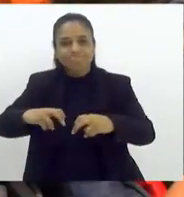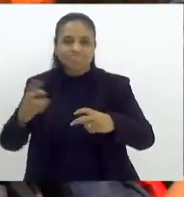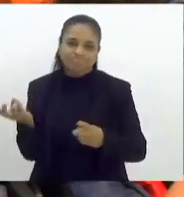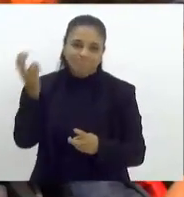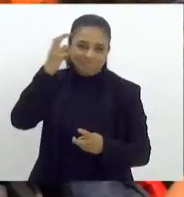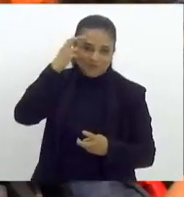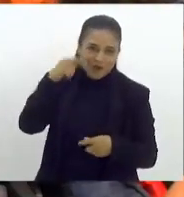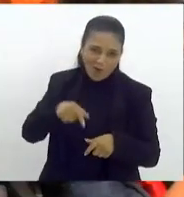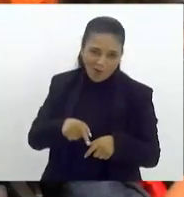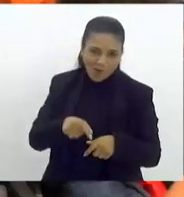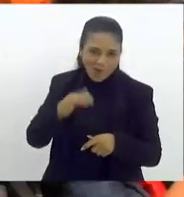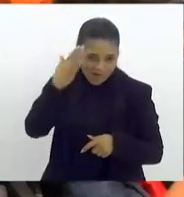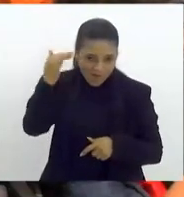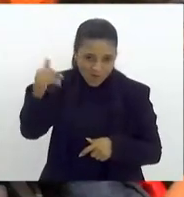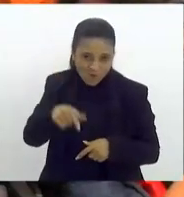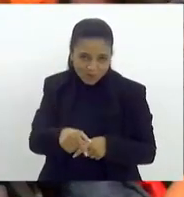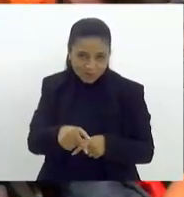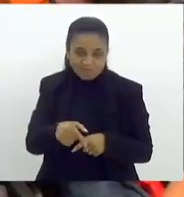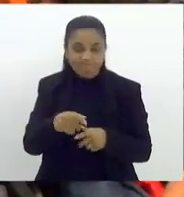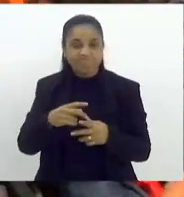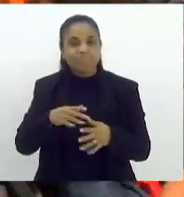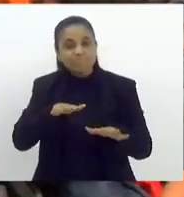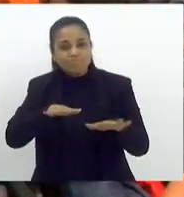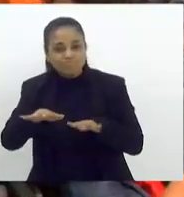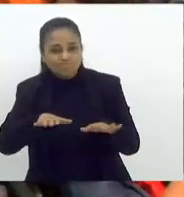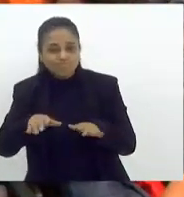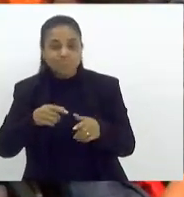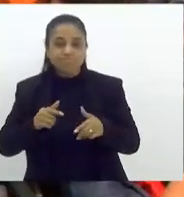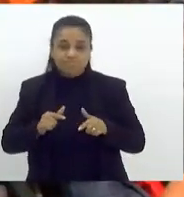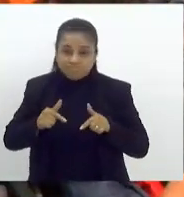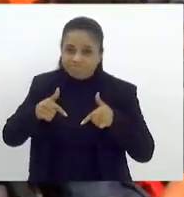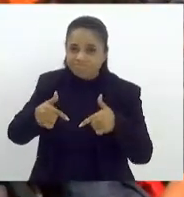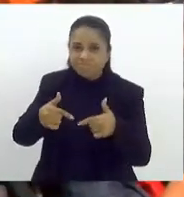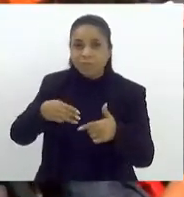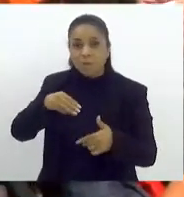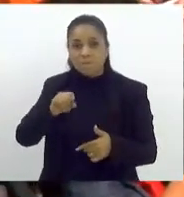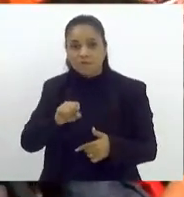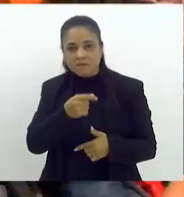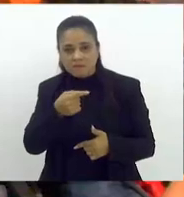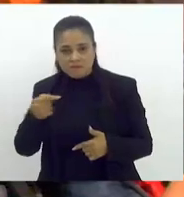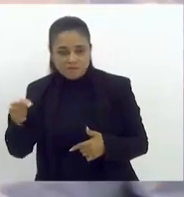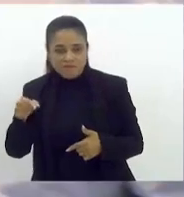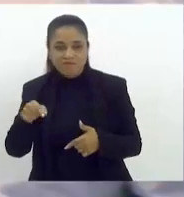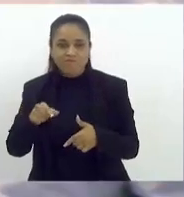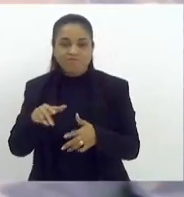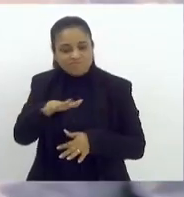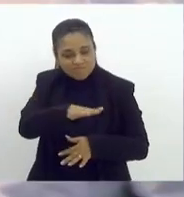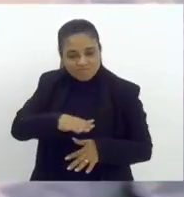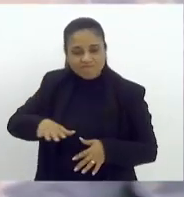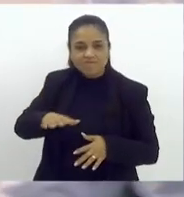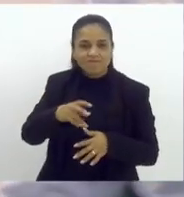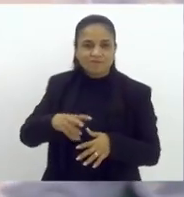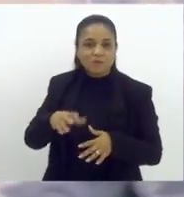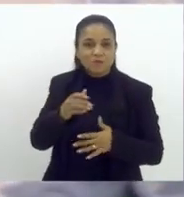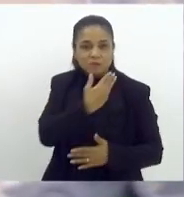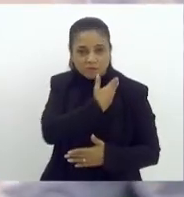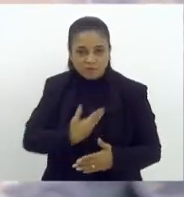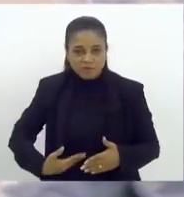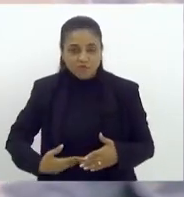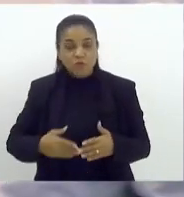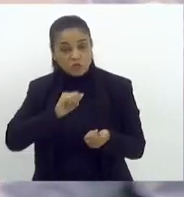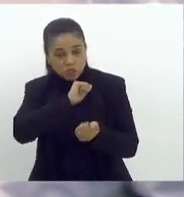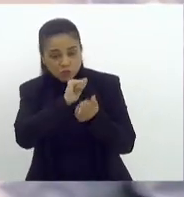o movimento que tem como missão ocupar e revitalizar o espaço público com o esporte